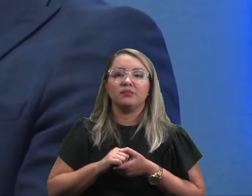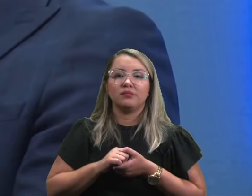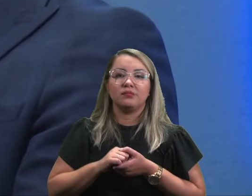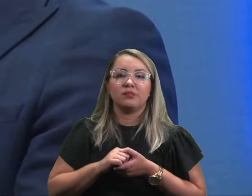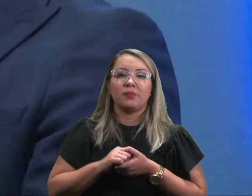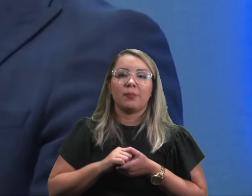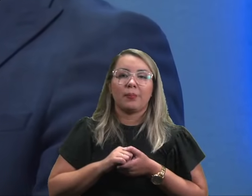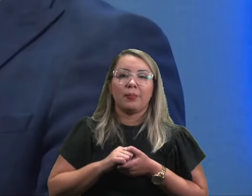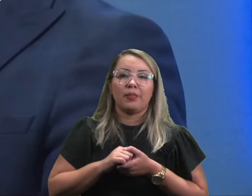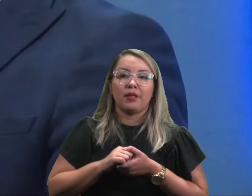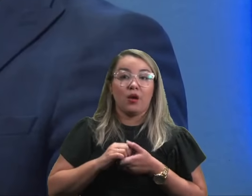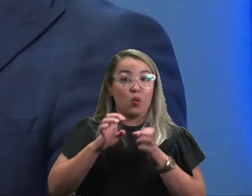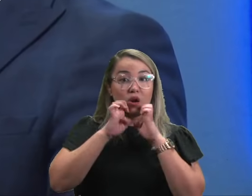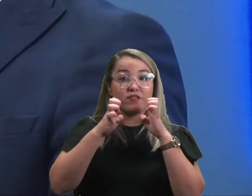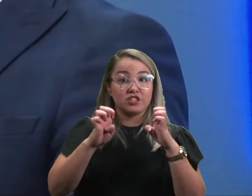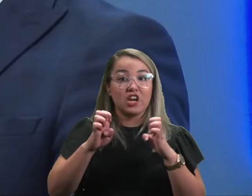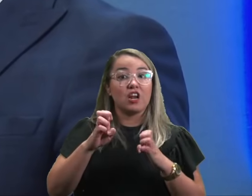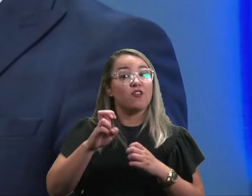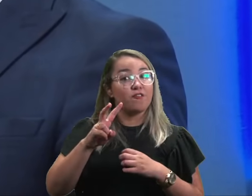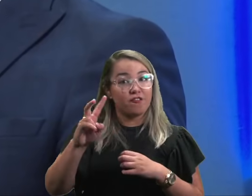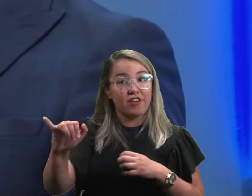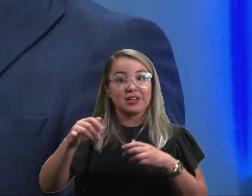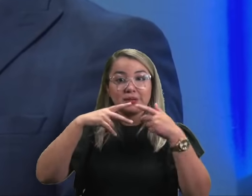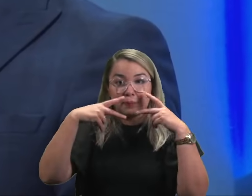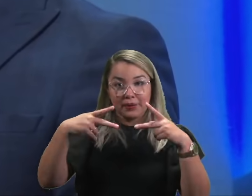E o Evangelho vai ser pregado.